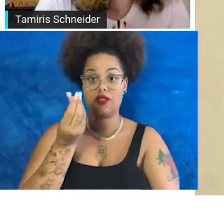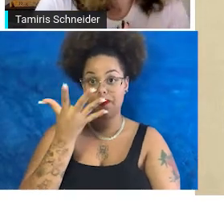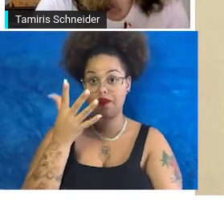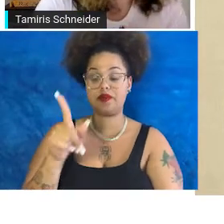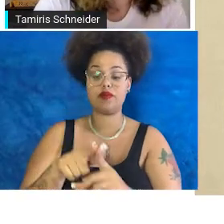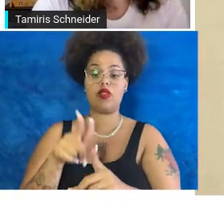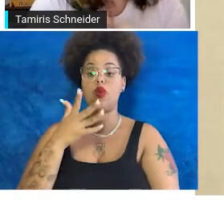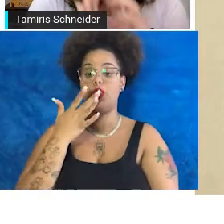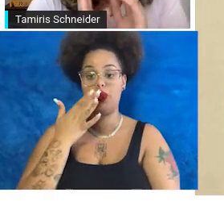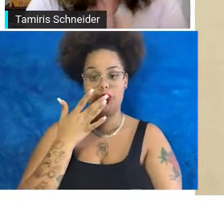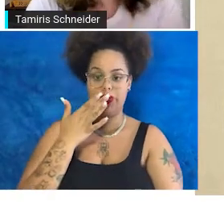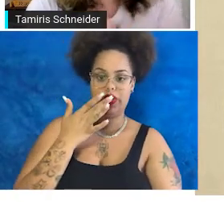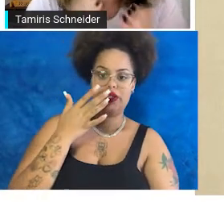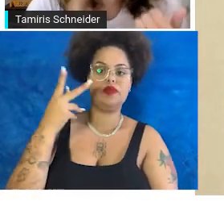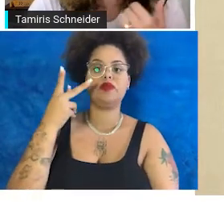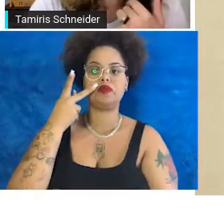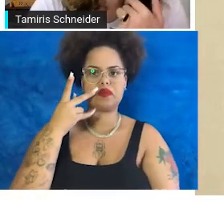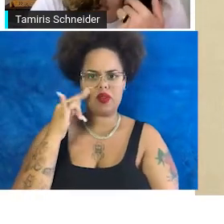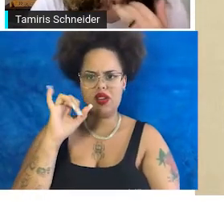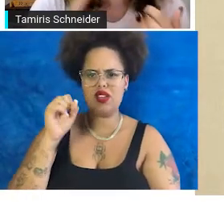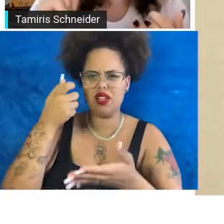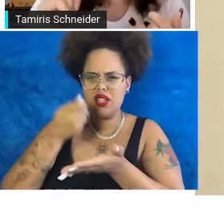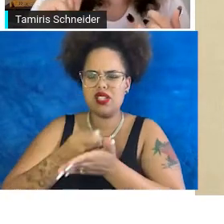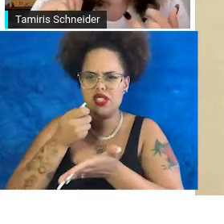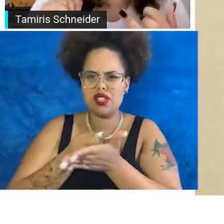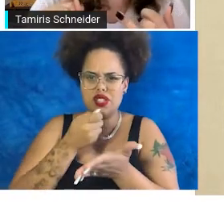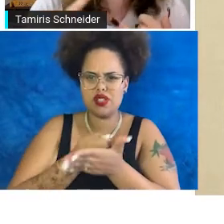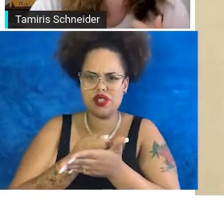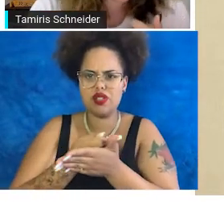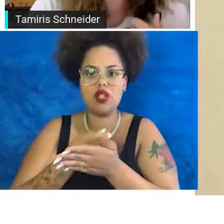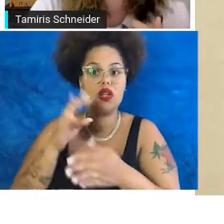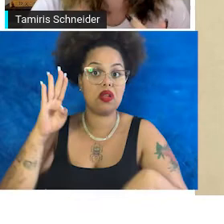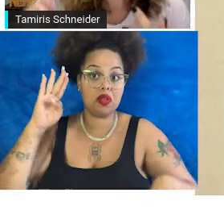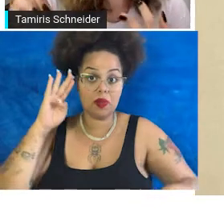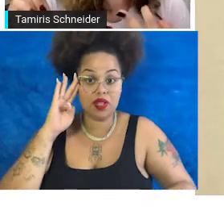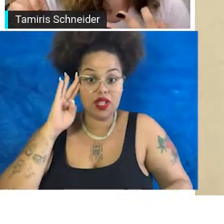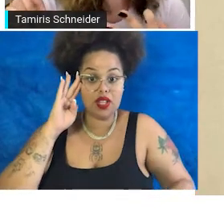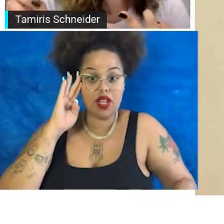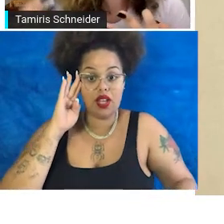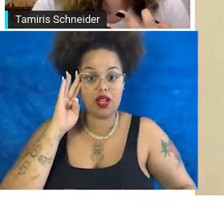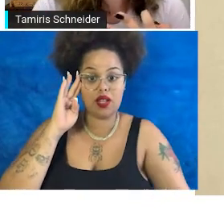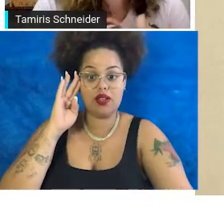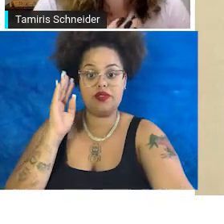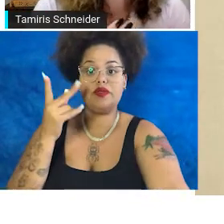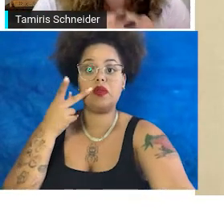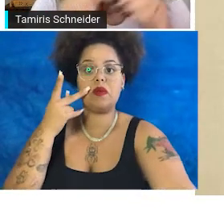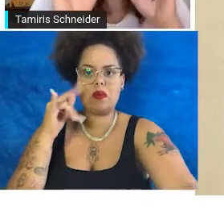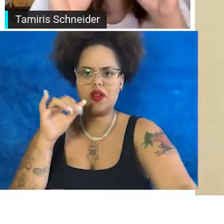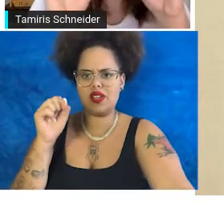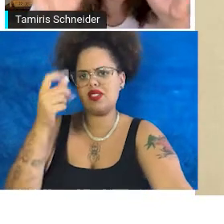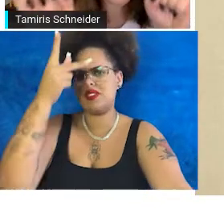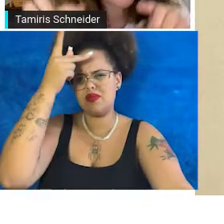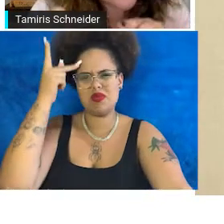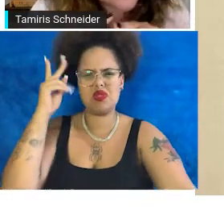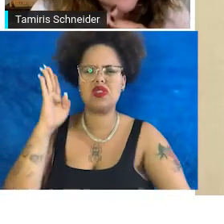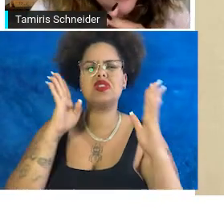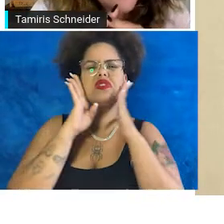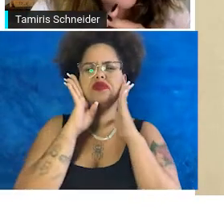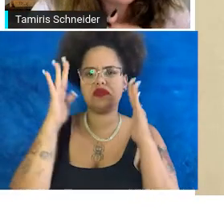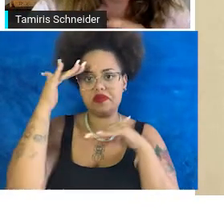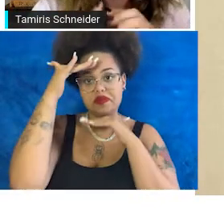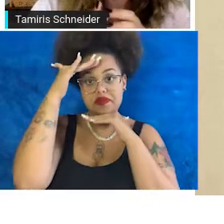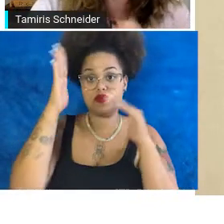de cores. Os pais são rígidos, os pais são militares, os pais são pessoas